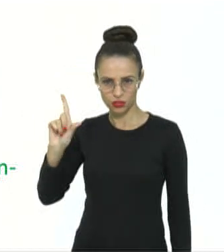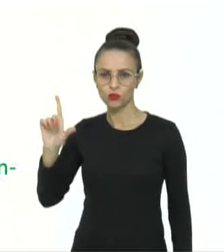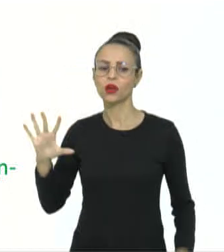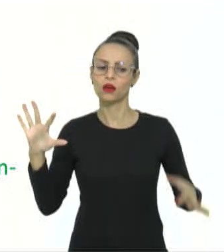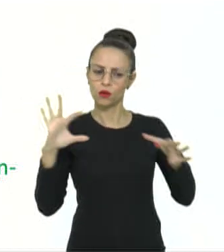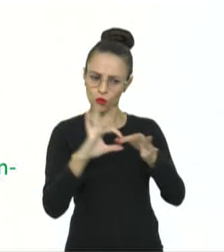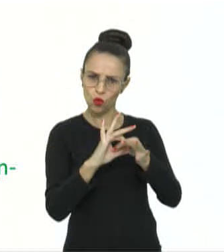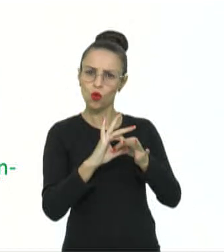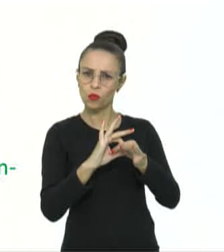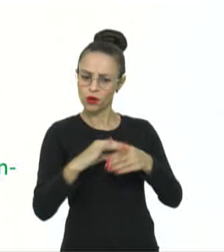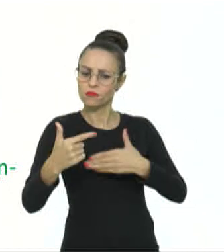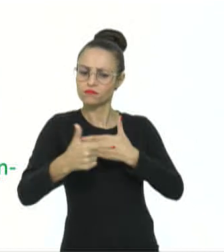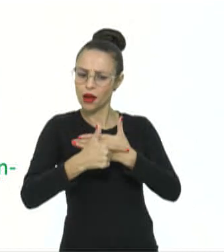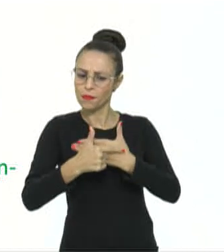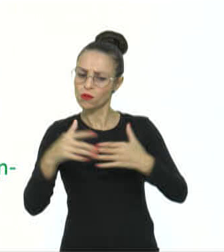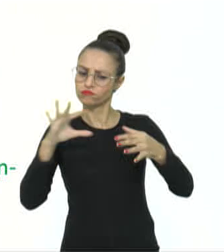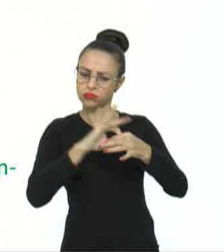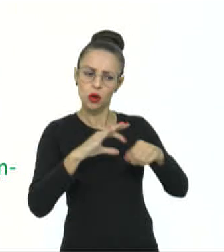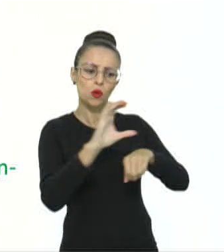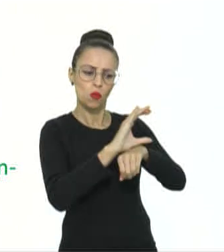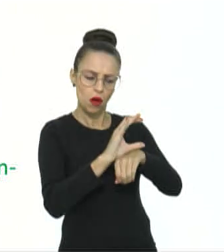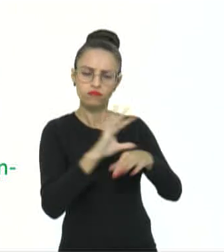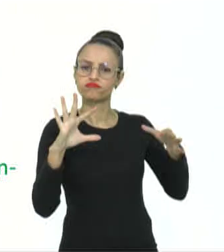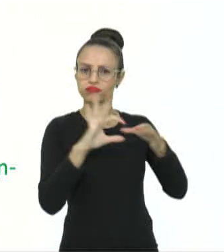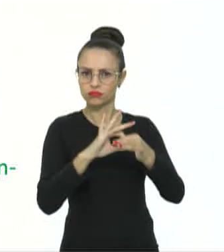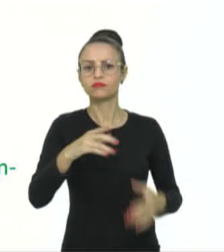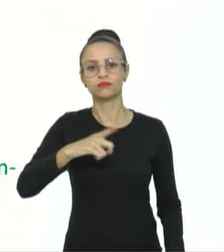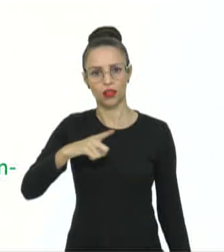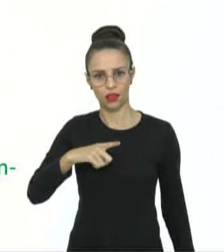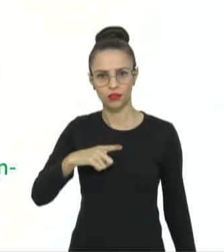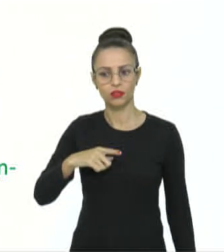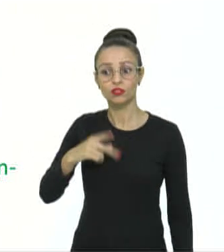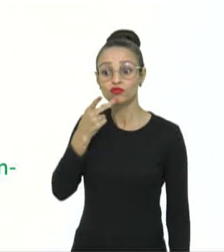dizem advogados. Então, a data